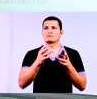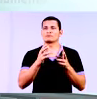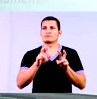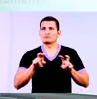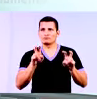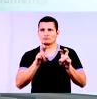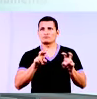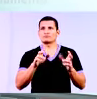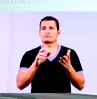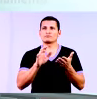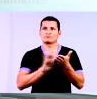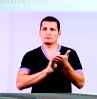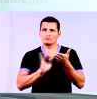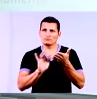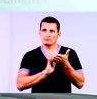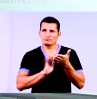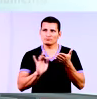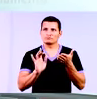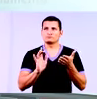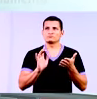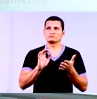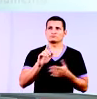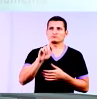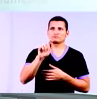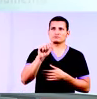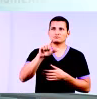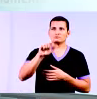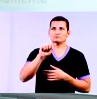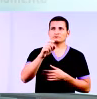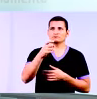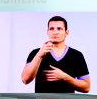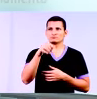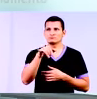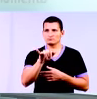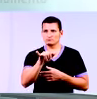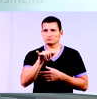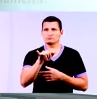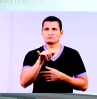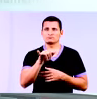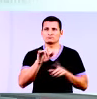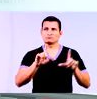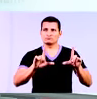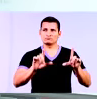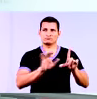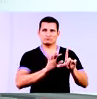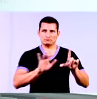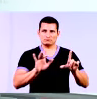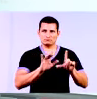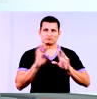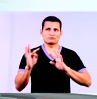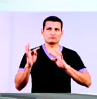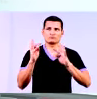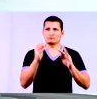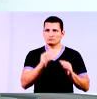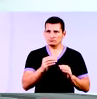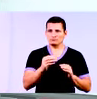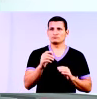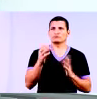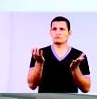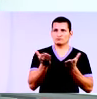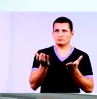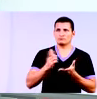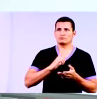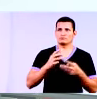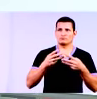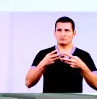netbooks, iPhones, os Galaxy, os tablets, tudo que for dispositivo hoje que você trabalha com rede, a